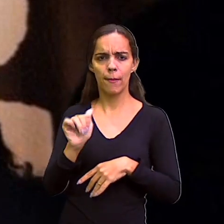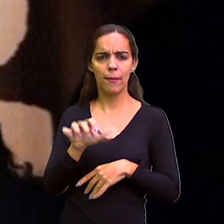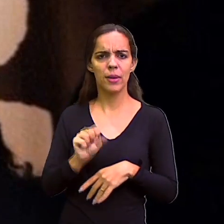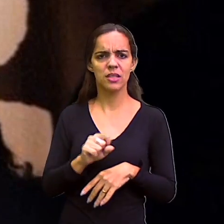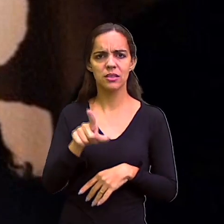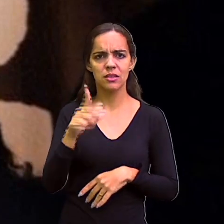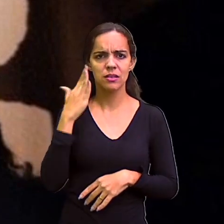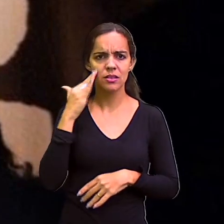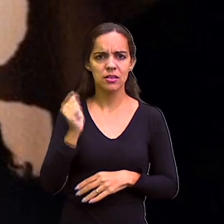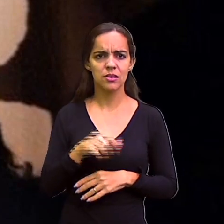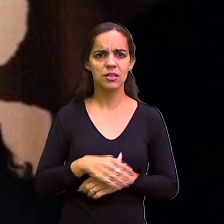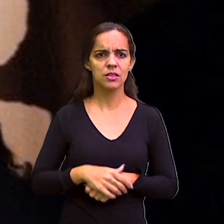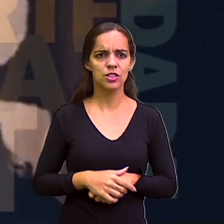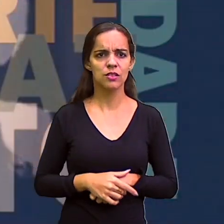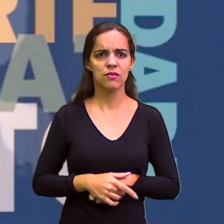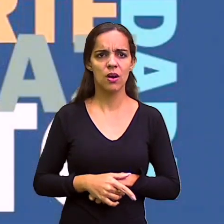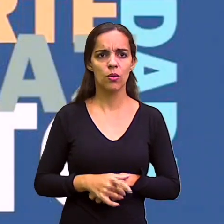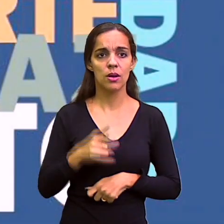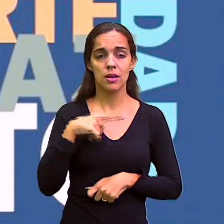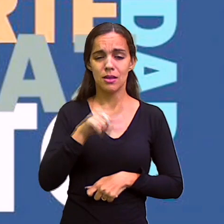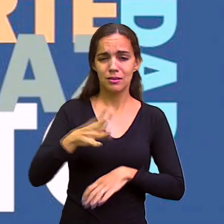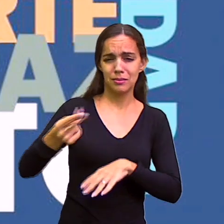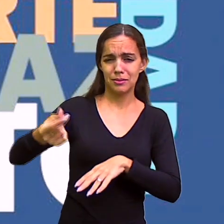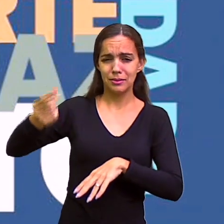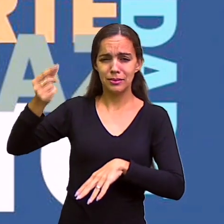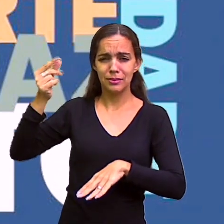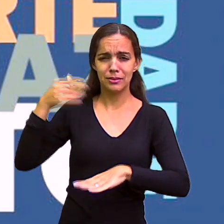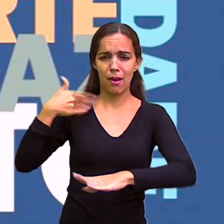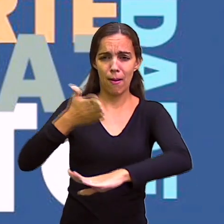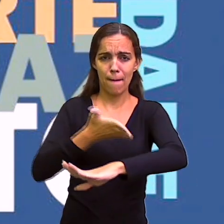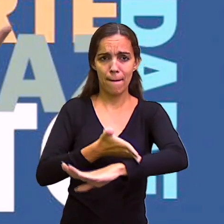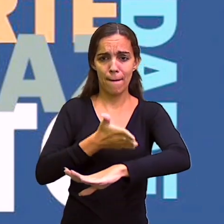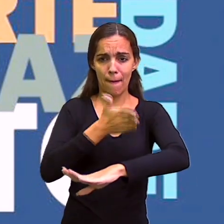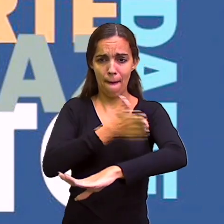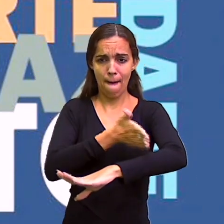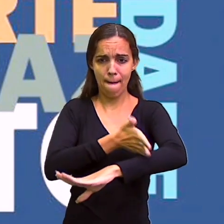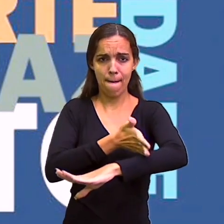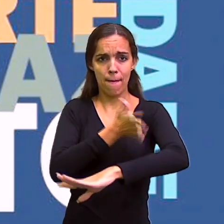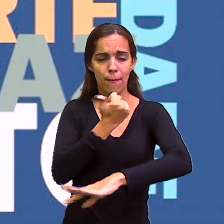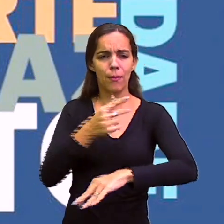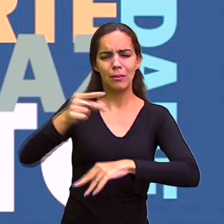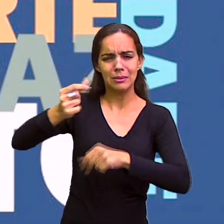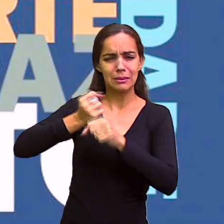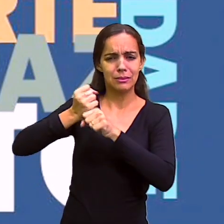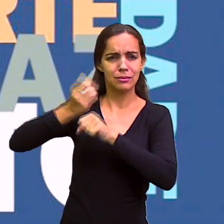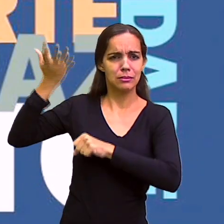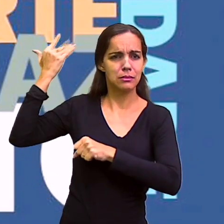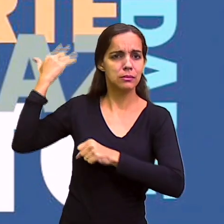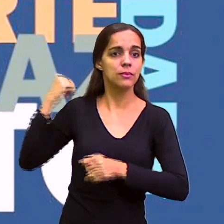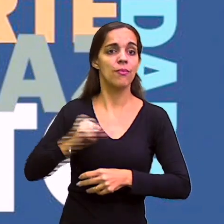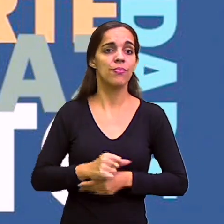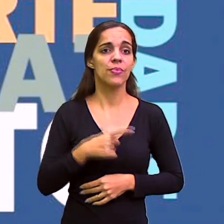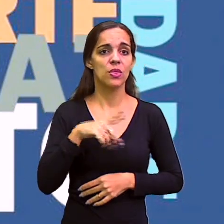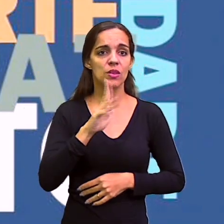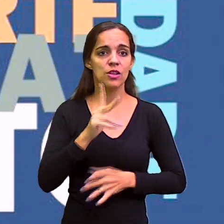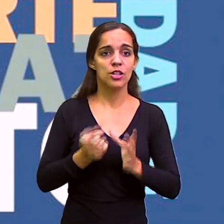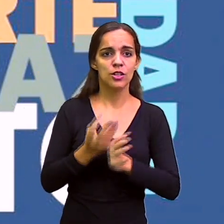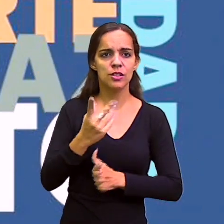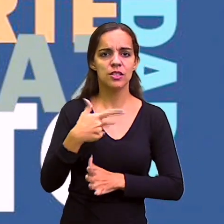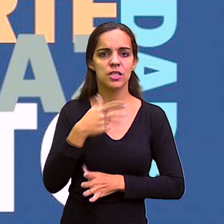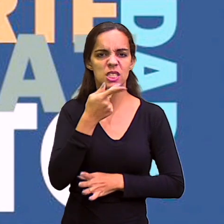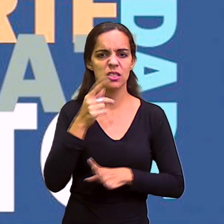estudantes, que na era medieval, há muito tempo atrás, essa arte foi alvo